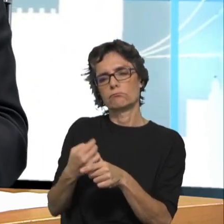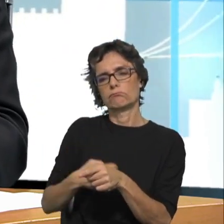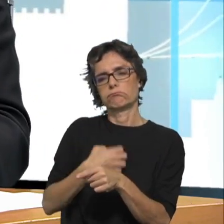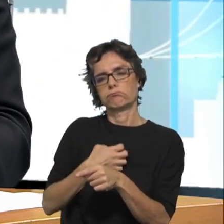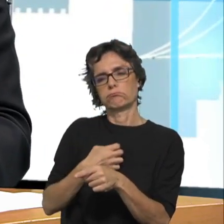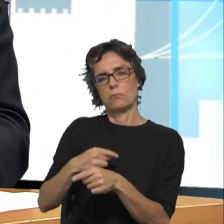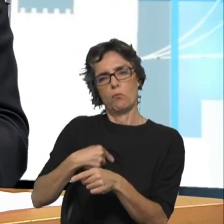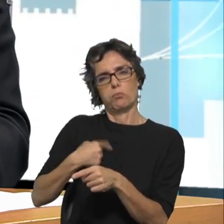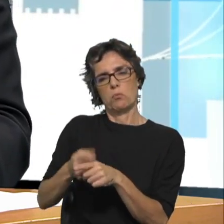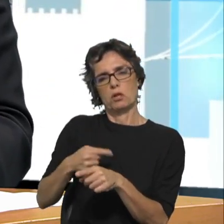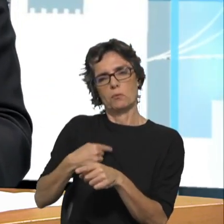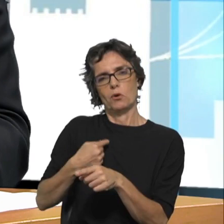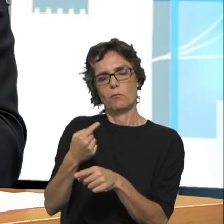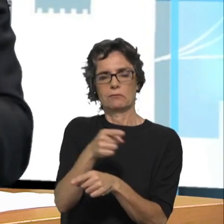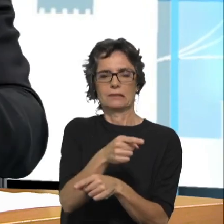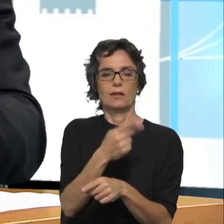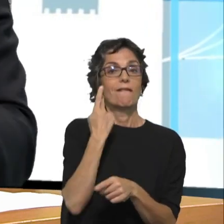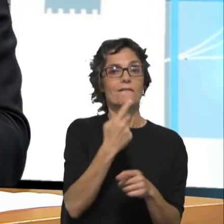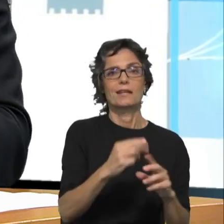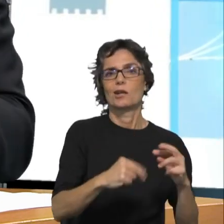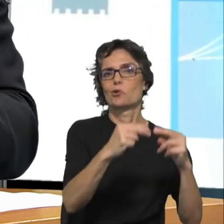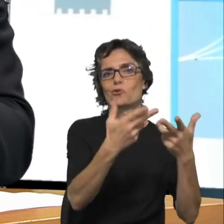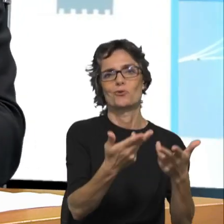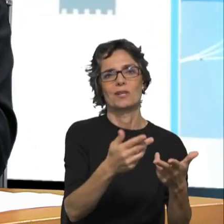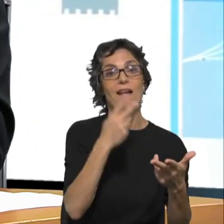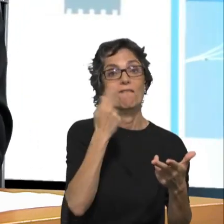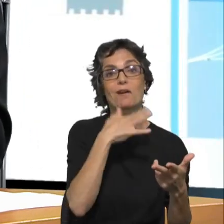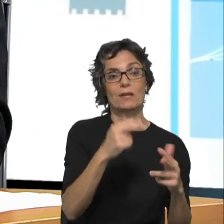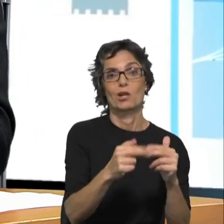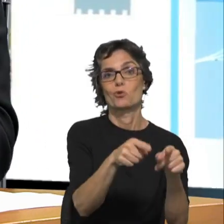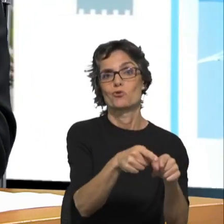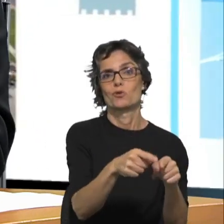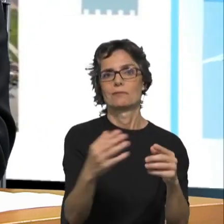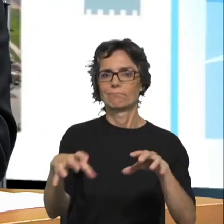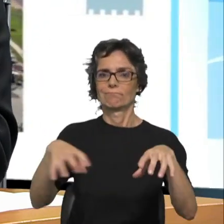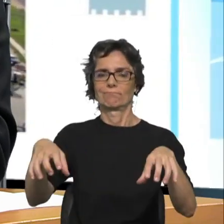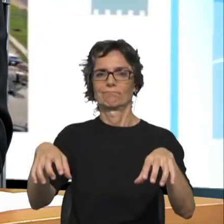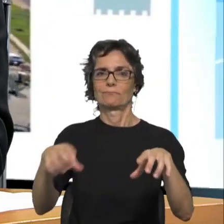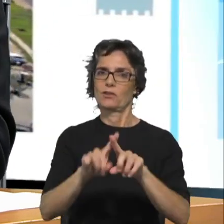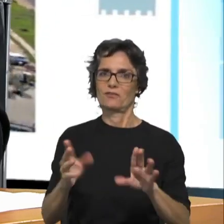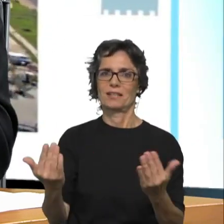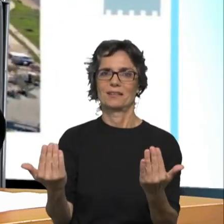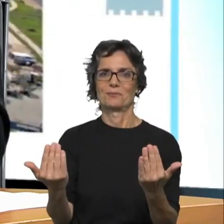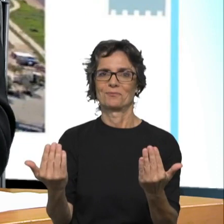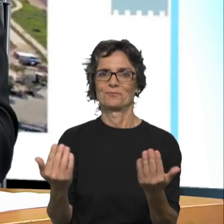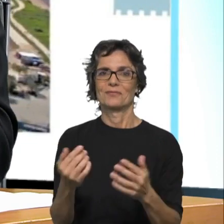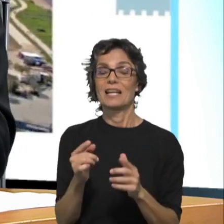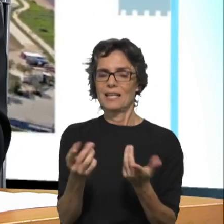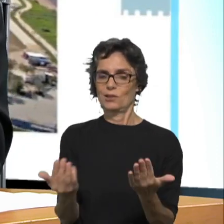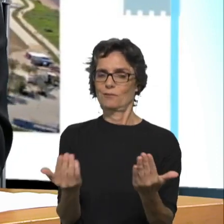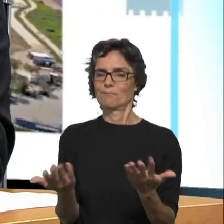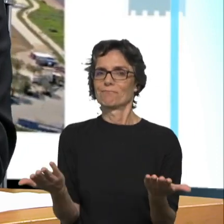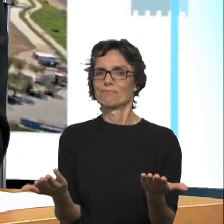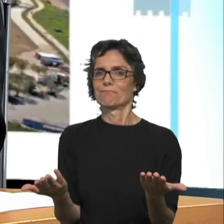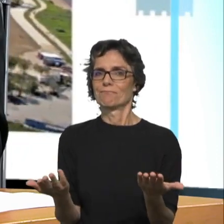sentido de vida, família e realização. E, portanto, isto surge de alguma forma nos nossos dados e parece-nos